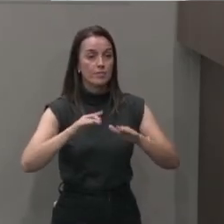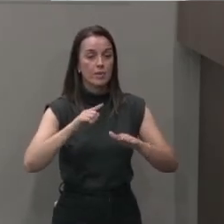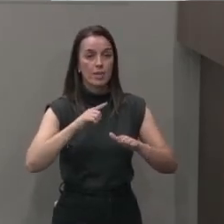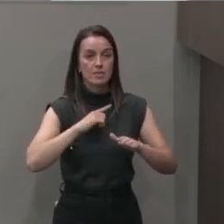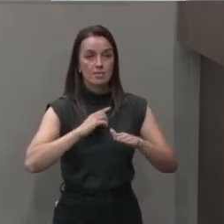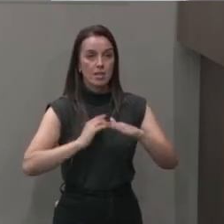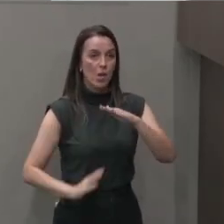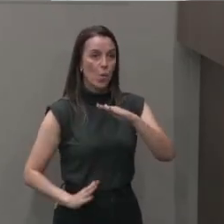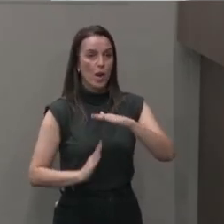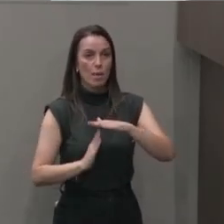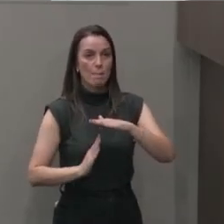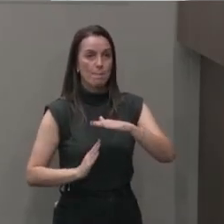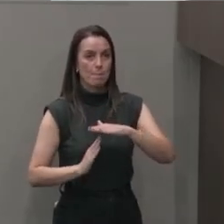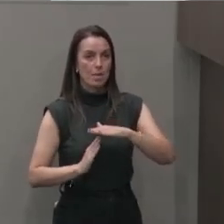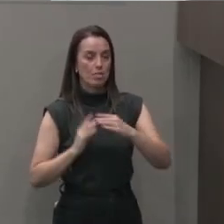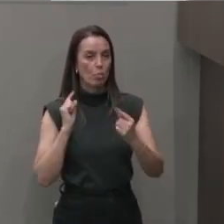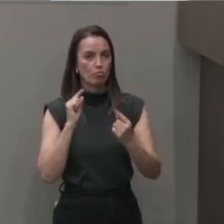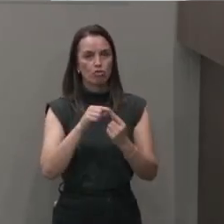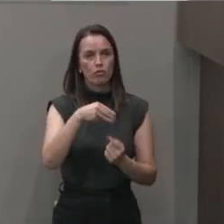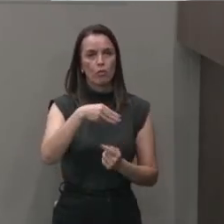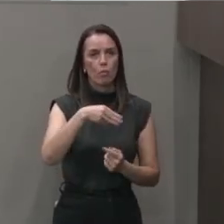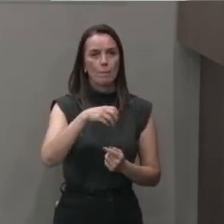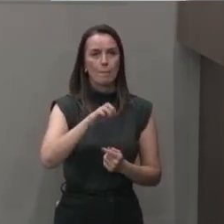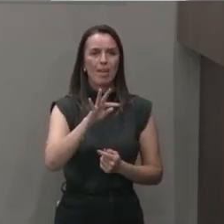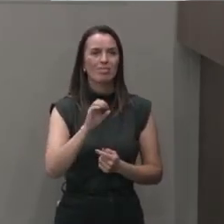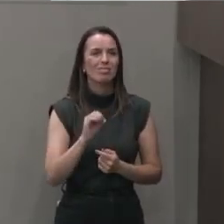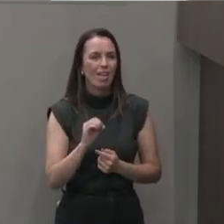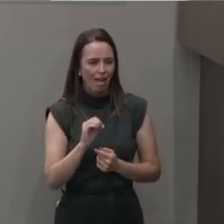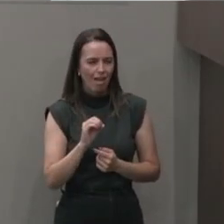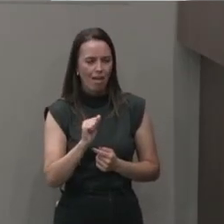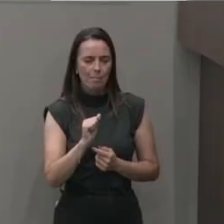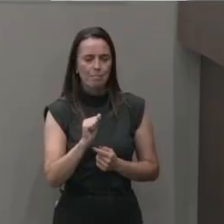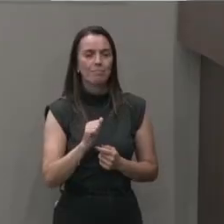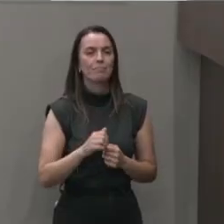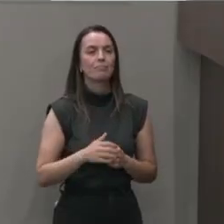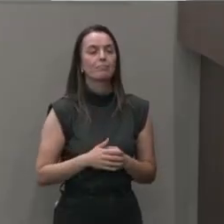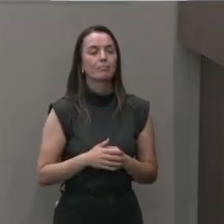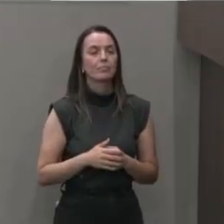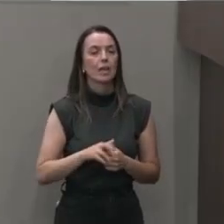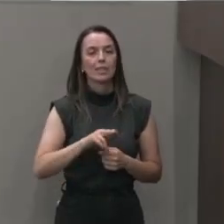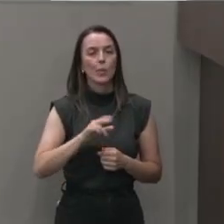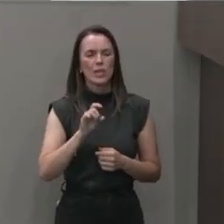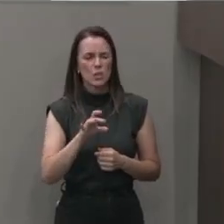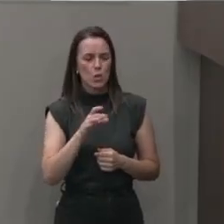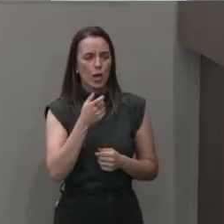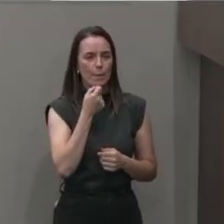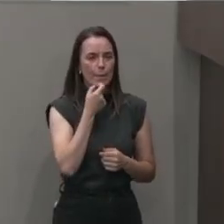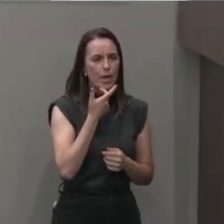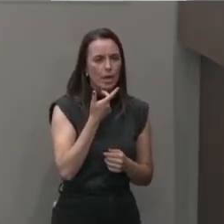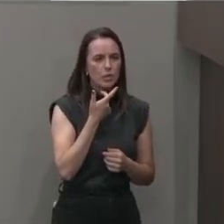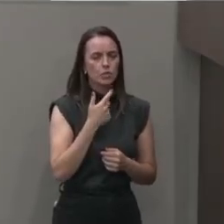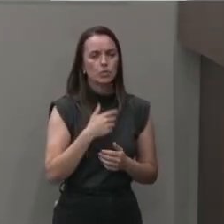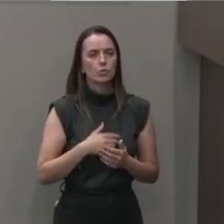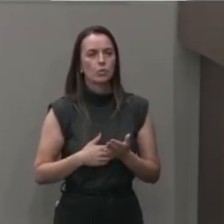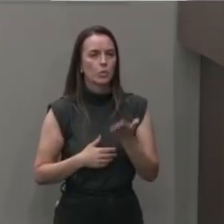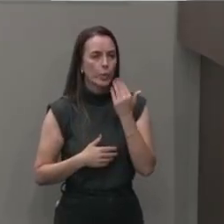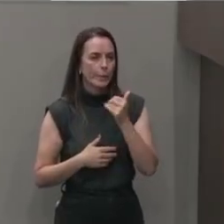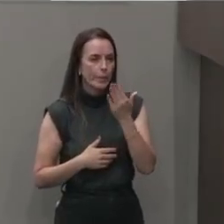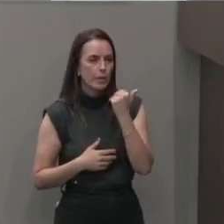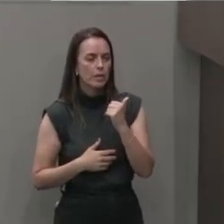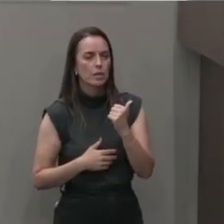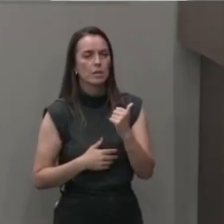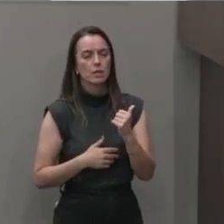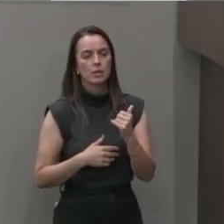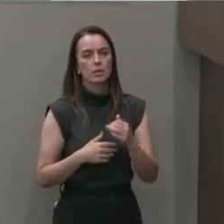para bater, tem um horário para estar de volta. Não é só a questão da medicação, da roupa, da medicação da alimentação, como